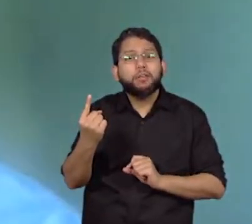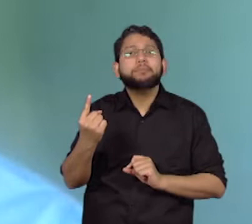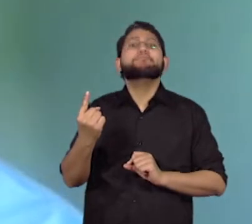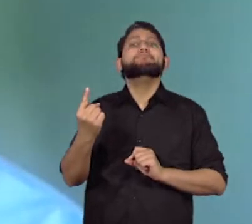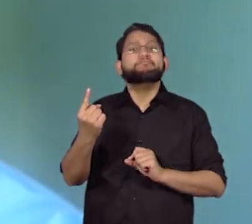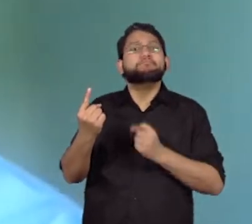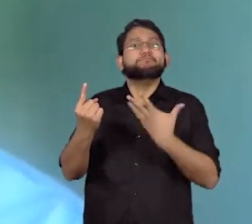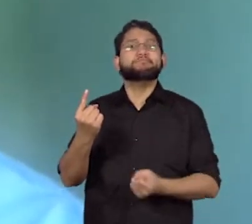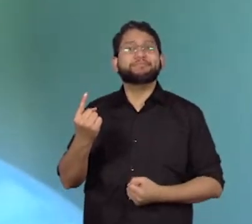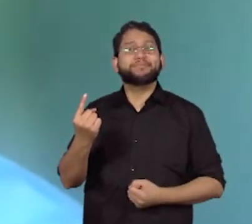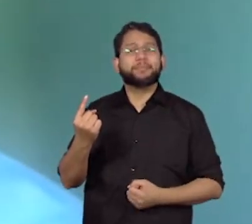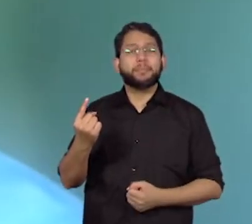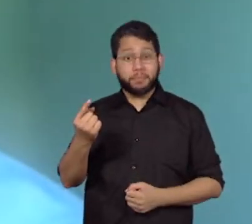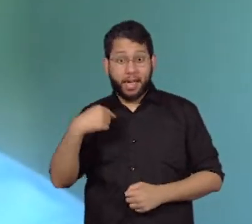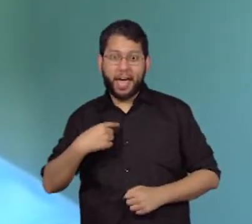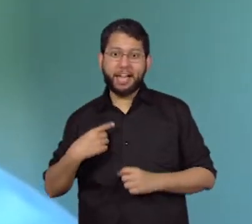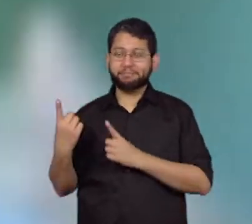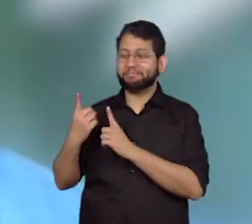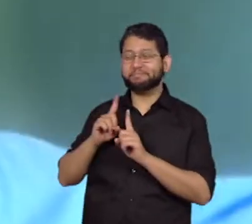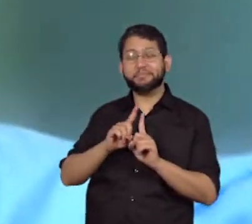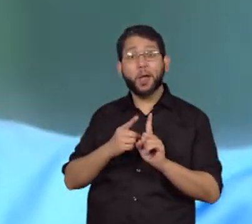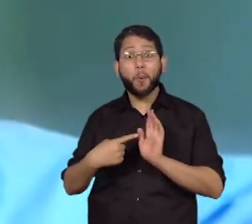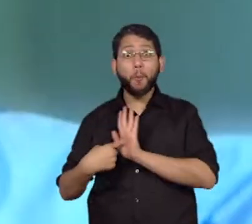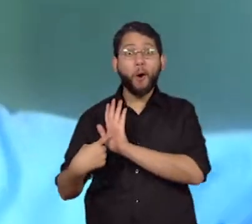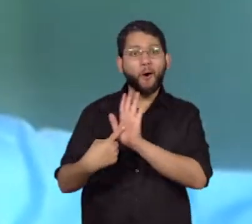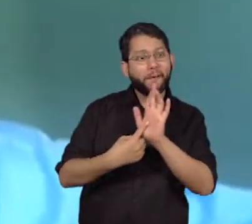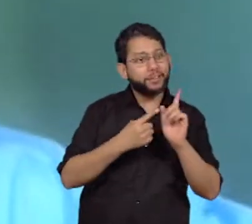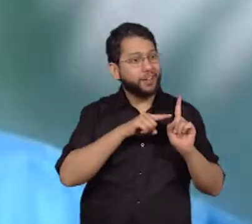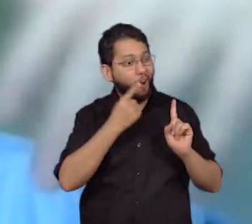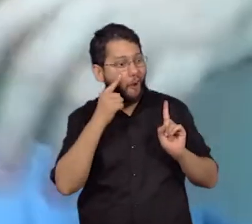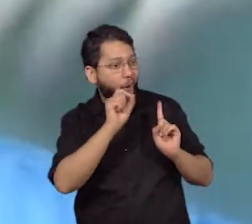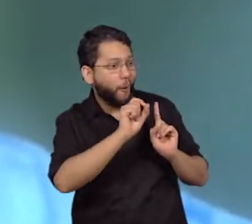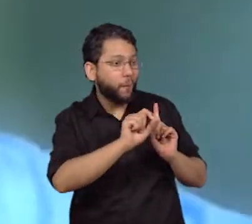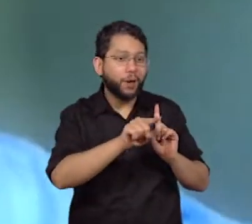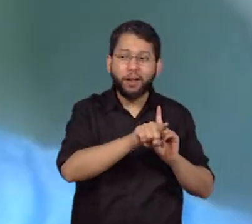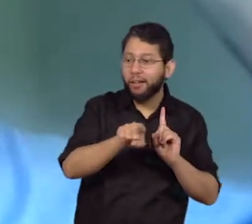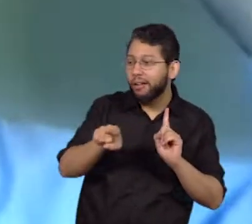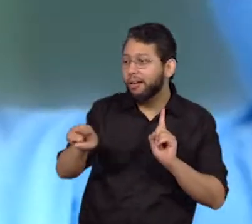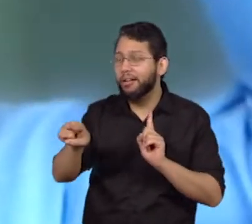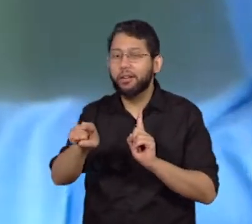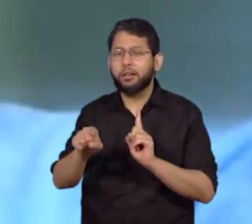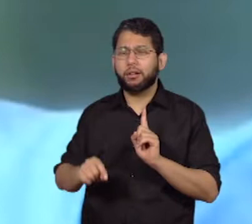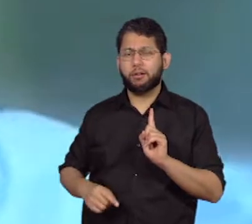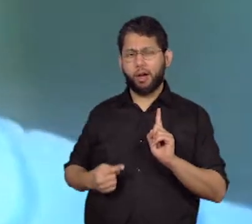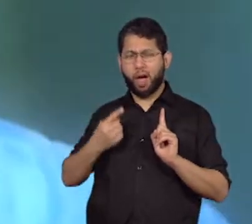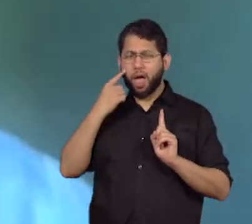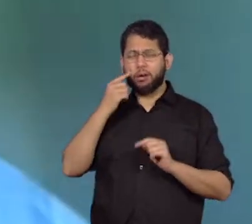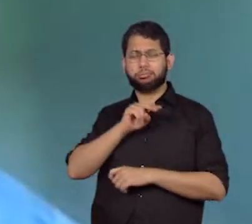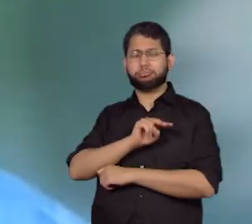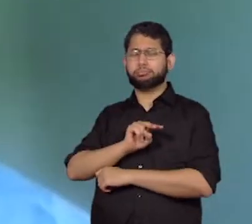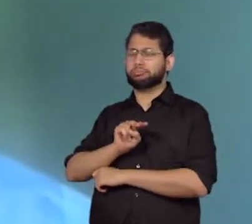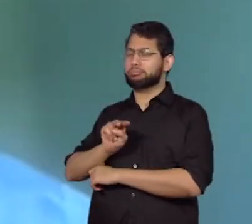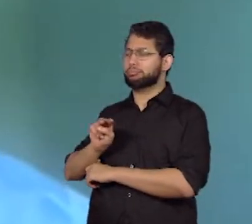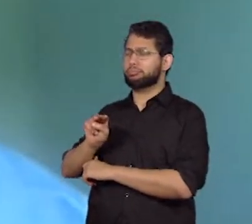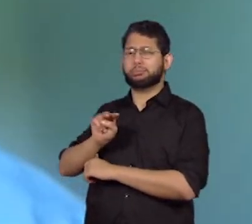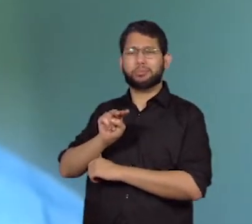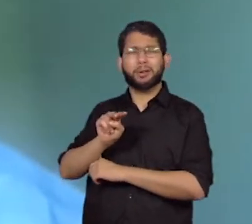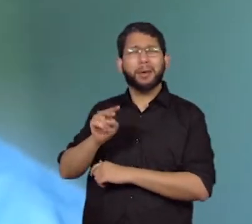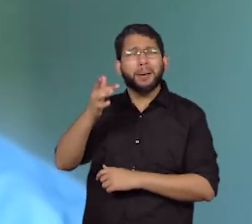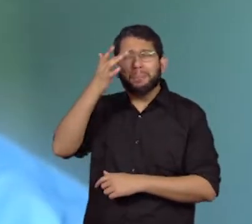ninguém gostava de atender o telefone. Porque, assim, era a audiência que ligava, era um programa AM,